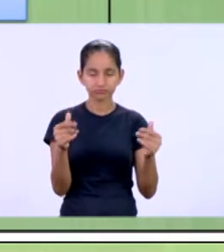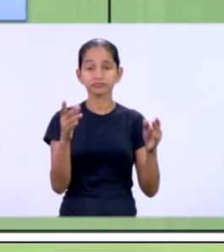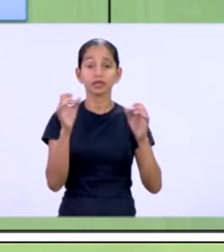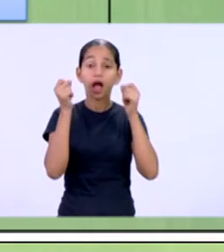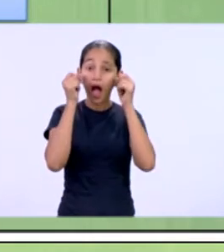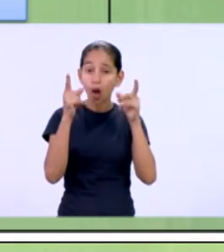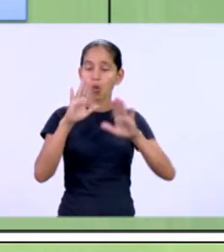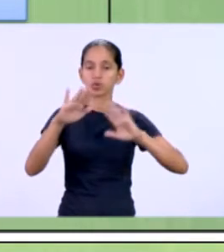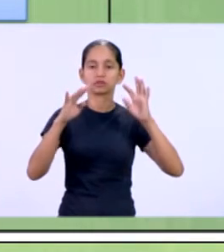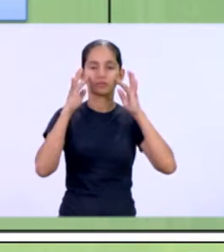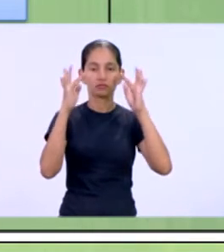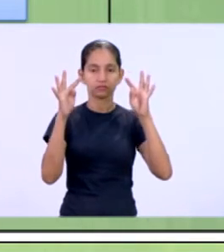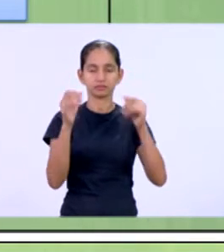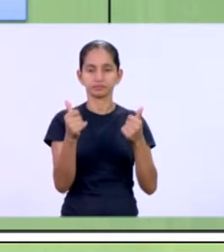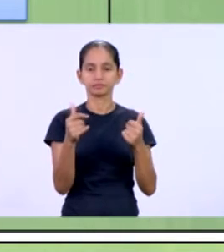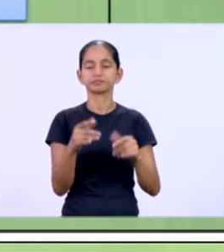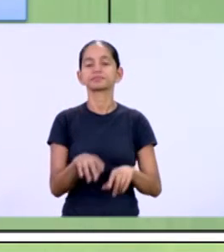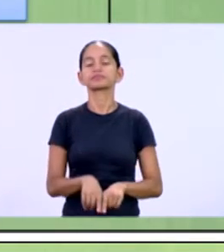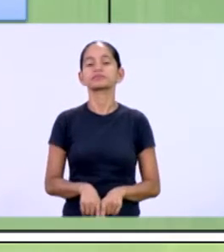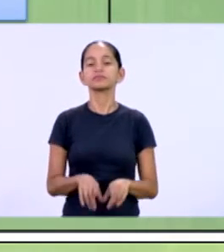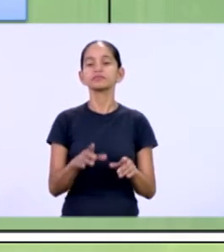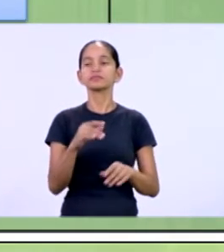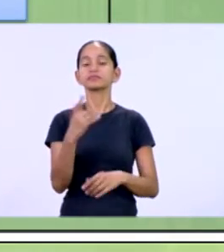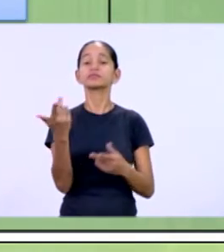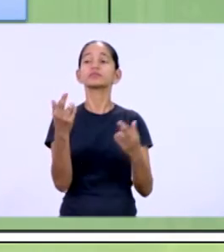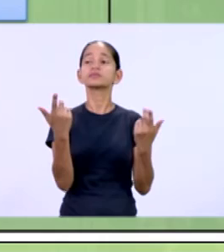65, ponto 65, ponto 65,